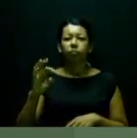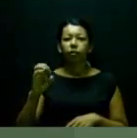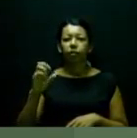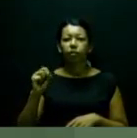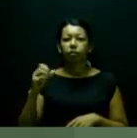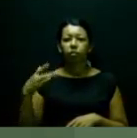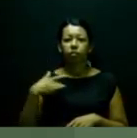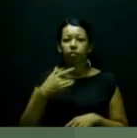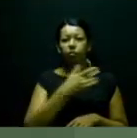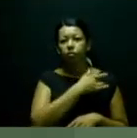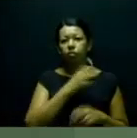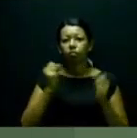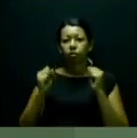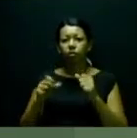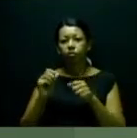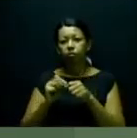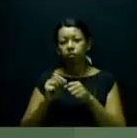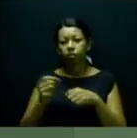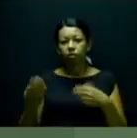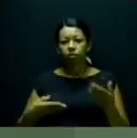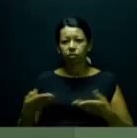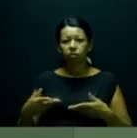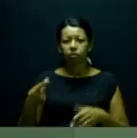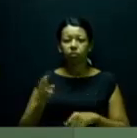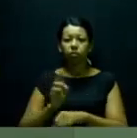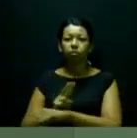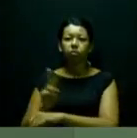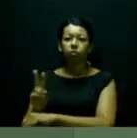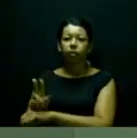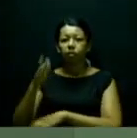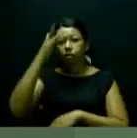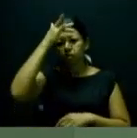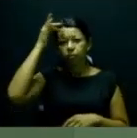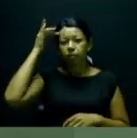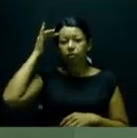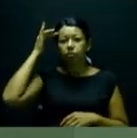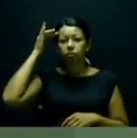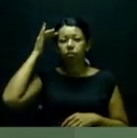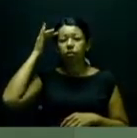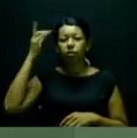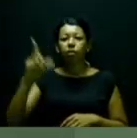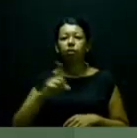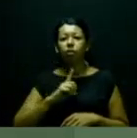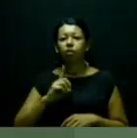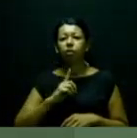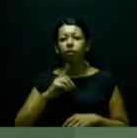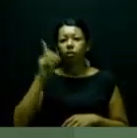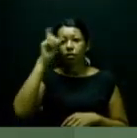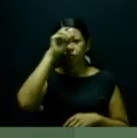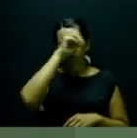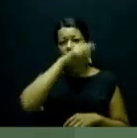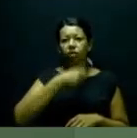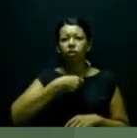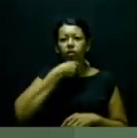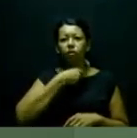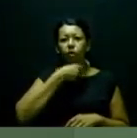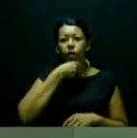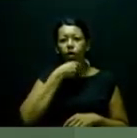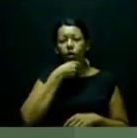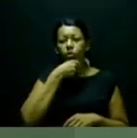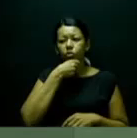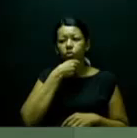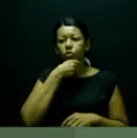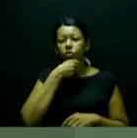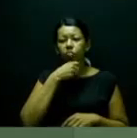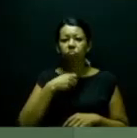eles possam fazer aquele serviço para atendimento das pessoas que têm dificuldade, para os idosos, aquelas pessoas que têm dificuldade